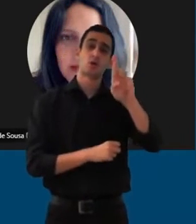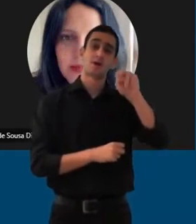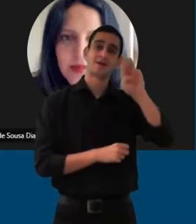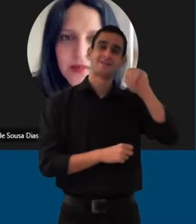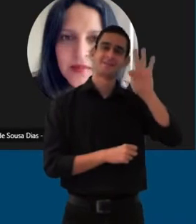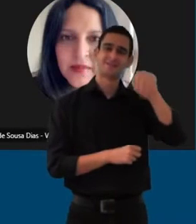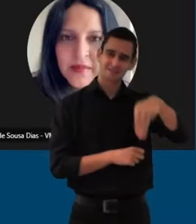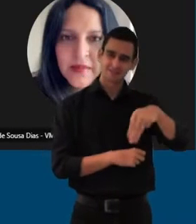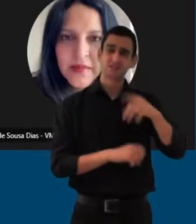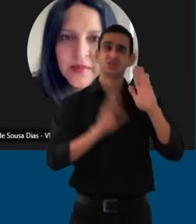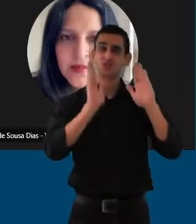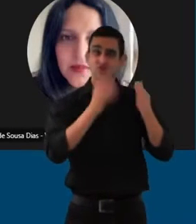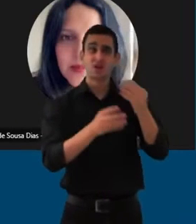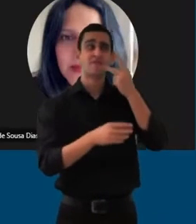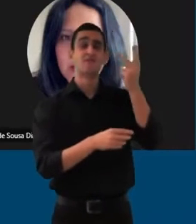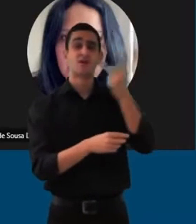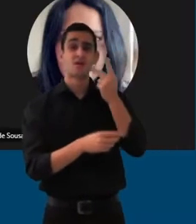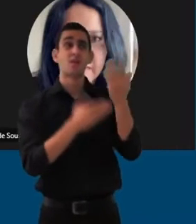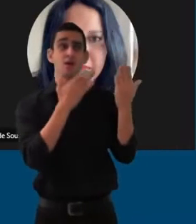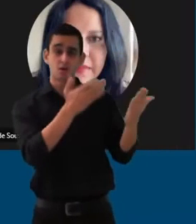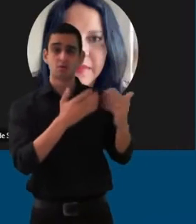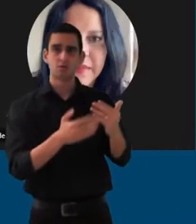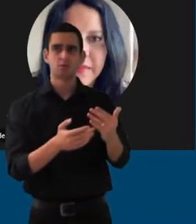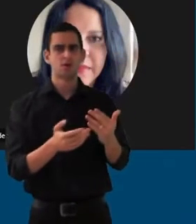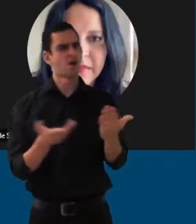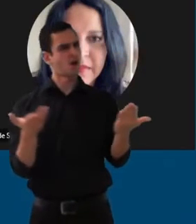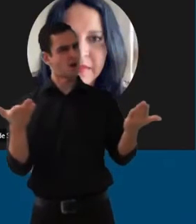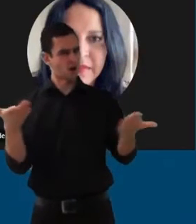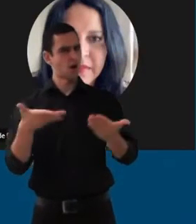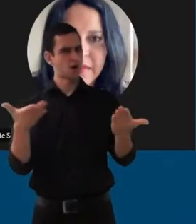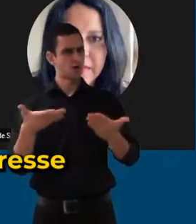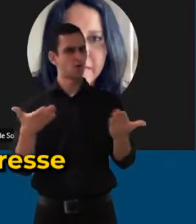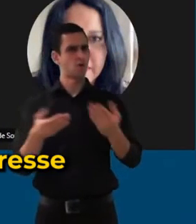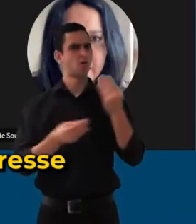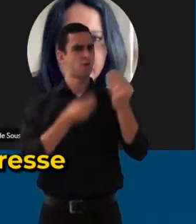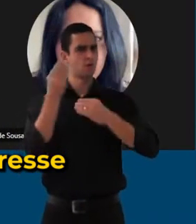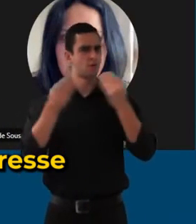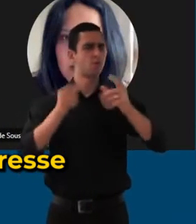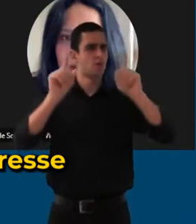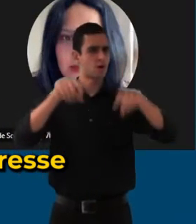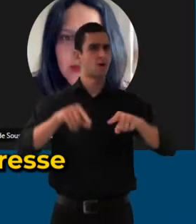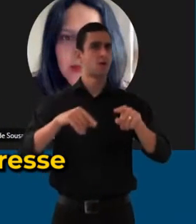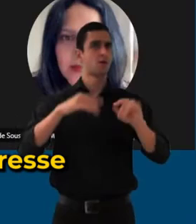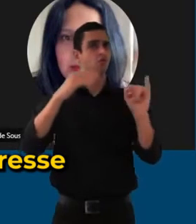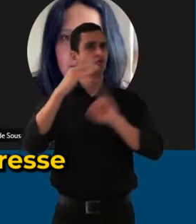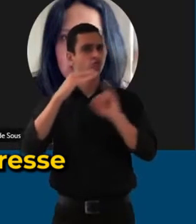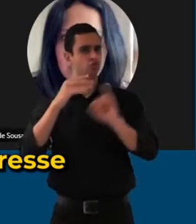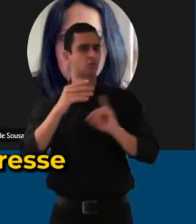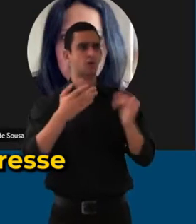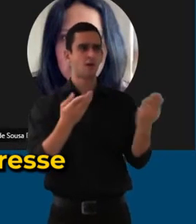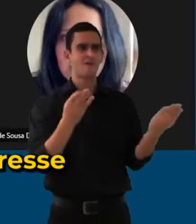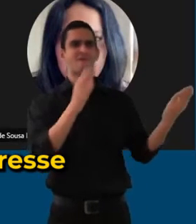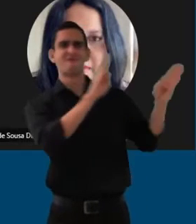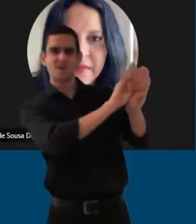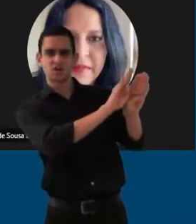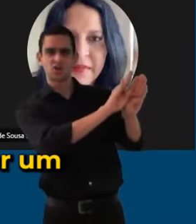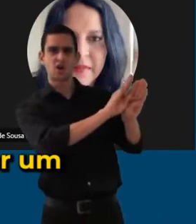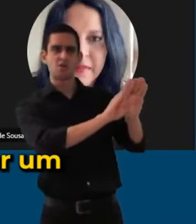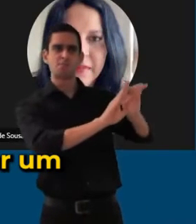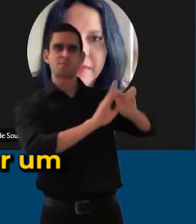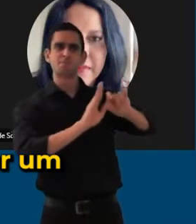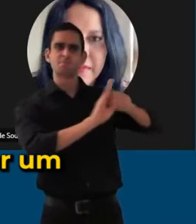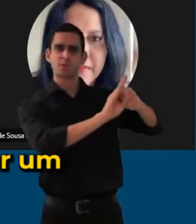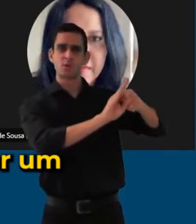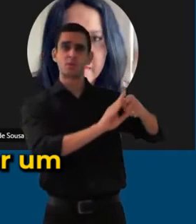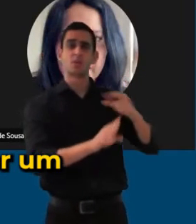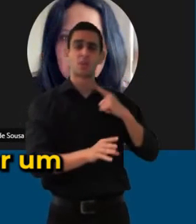lavra. Quando é para fechar uma lavra, ou seja, é uma lavra que não tem mais interesse econômico,